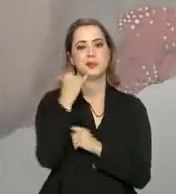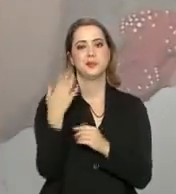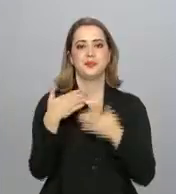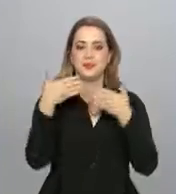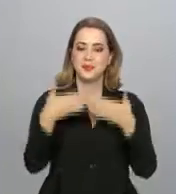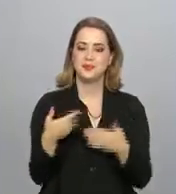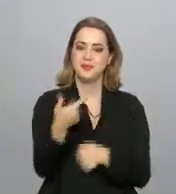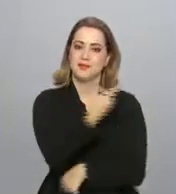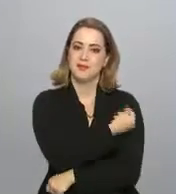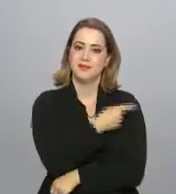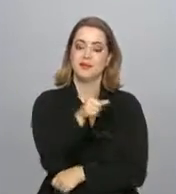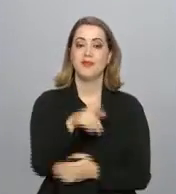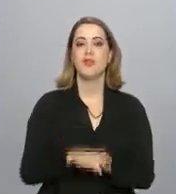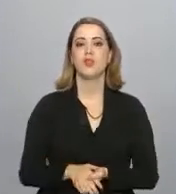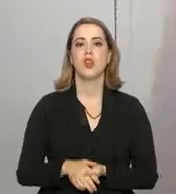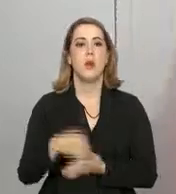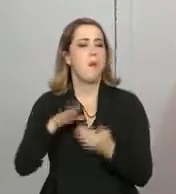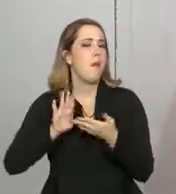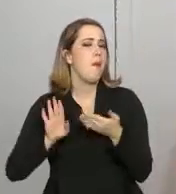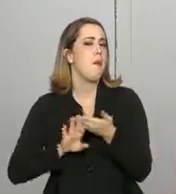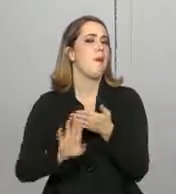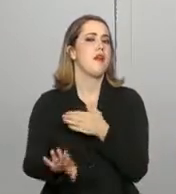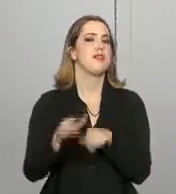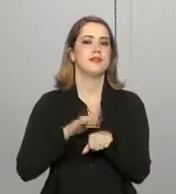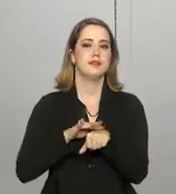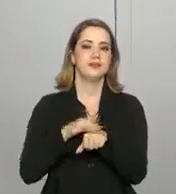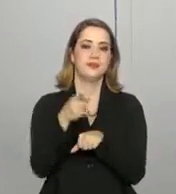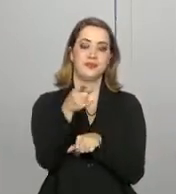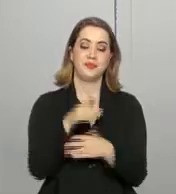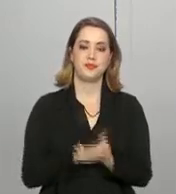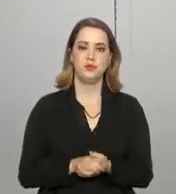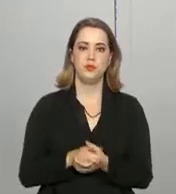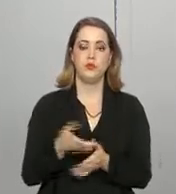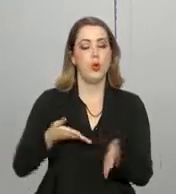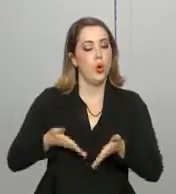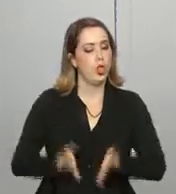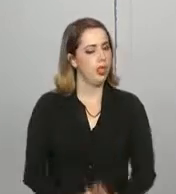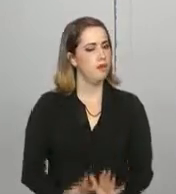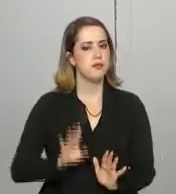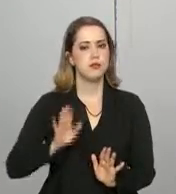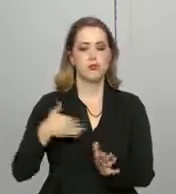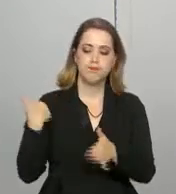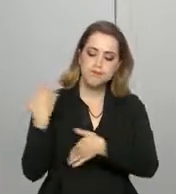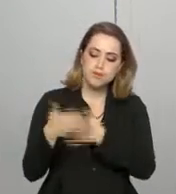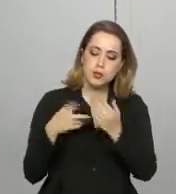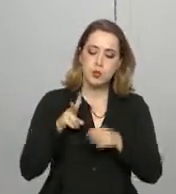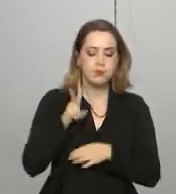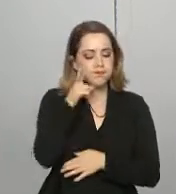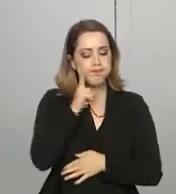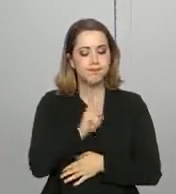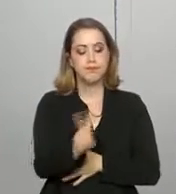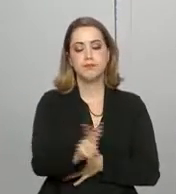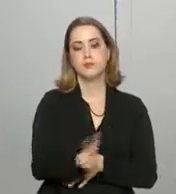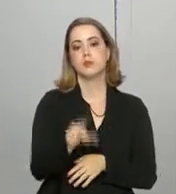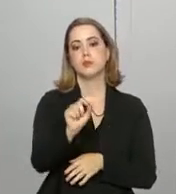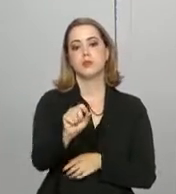agulhas iam ficar pai desde quando ela nasce o tom sempre estou sempre acompanhando